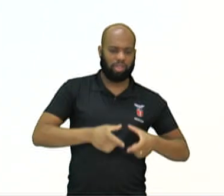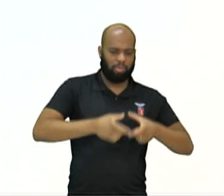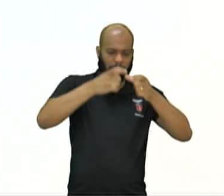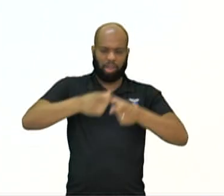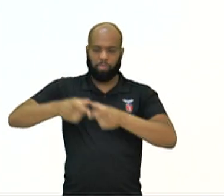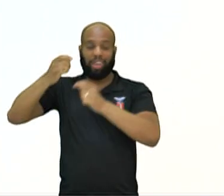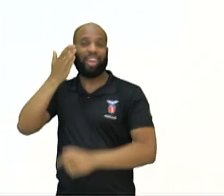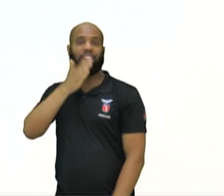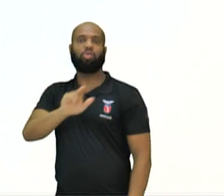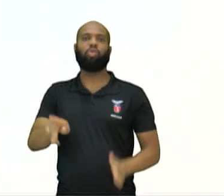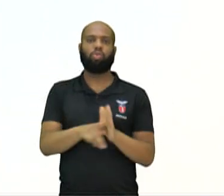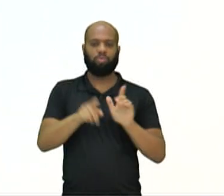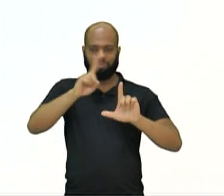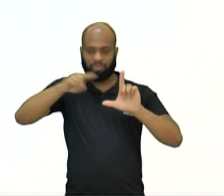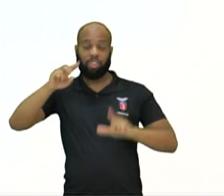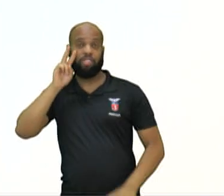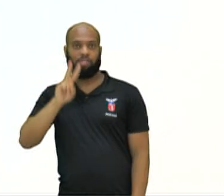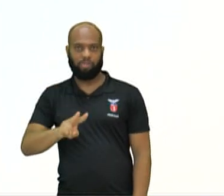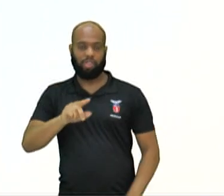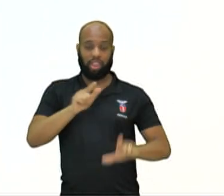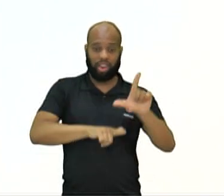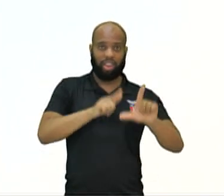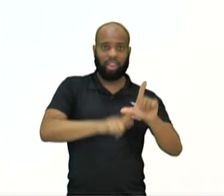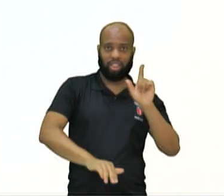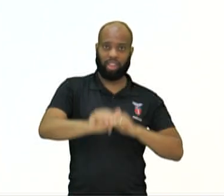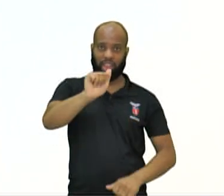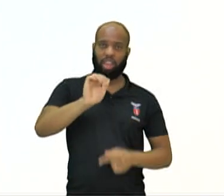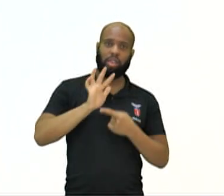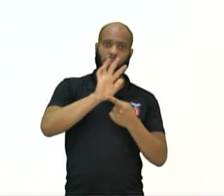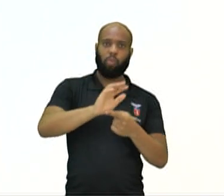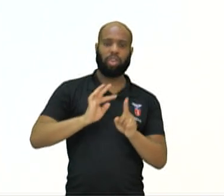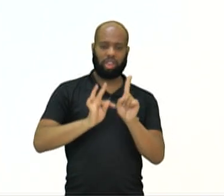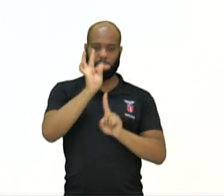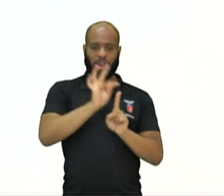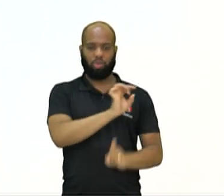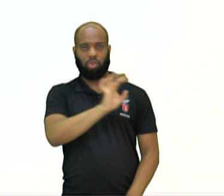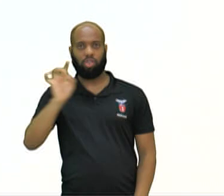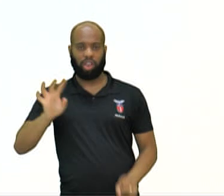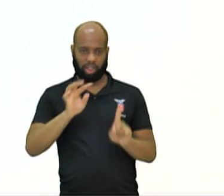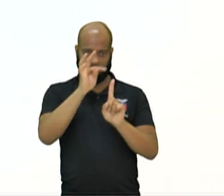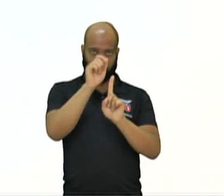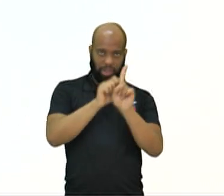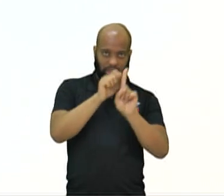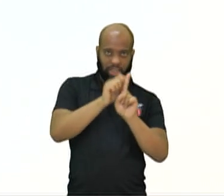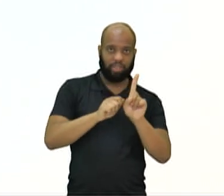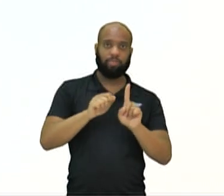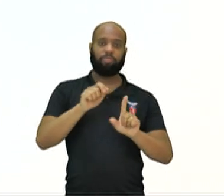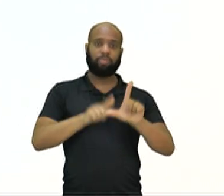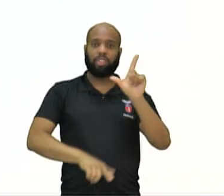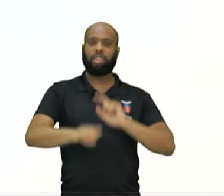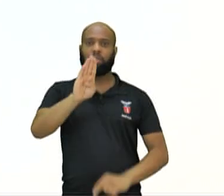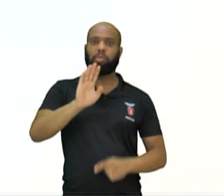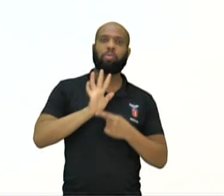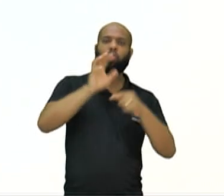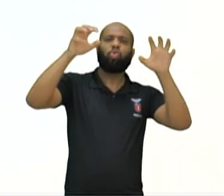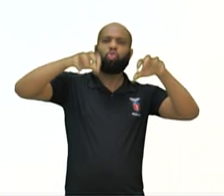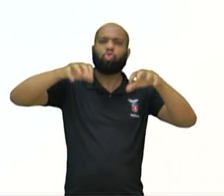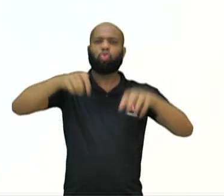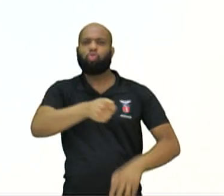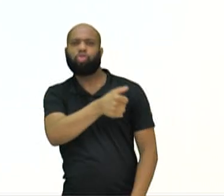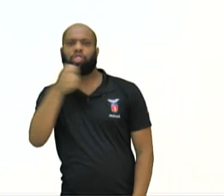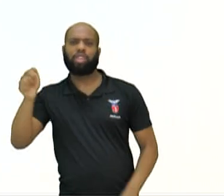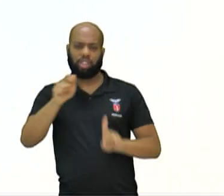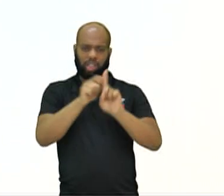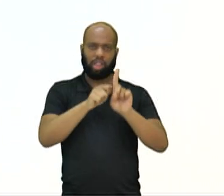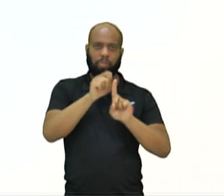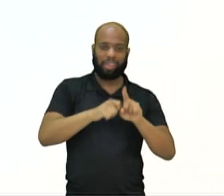no climograma visto? Letra A, indicar a temperatura média de cada mês. Letra B, indicar o total de chuvas de cada mês.